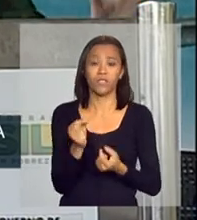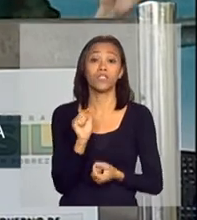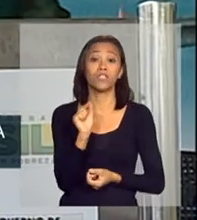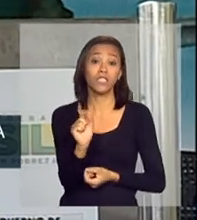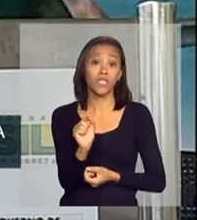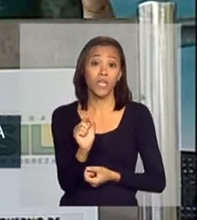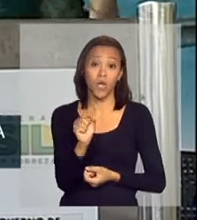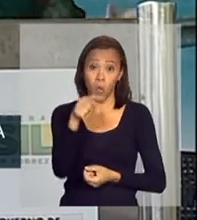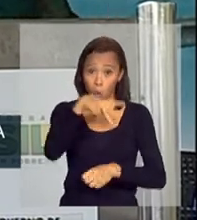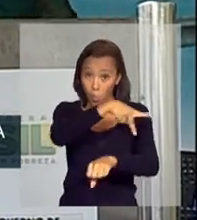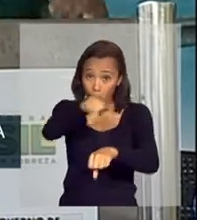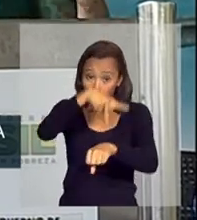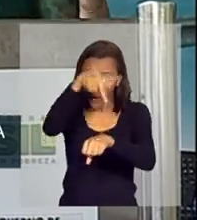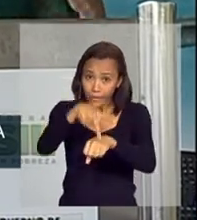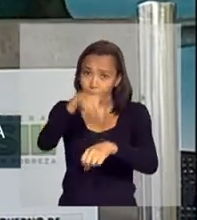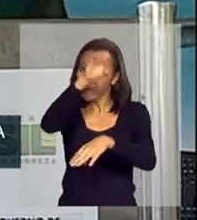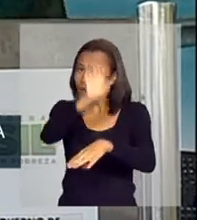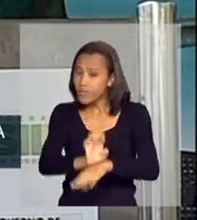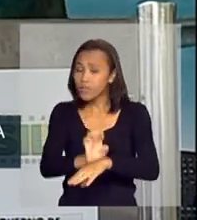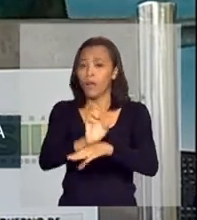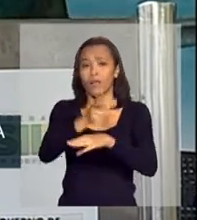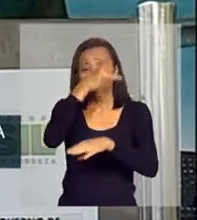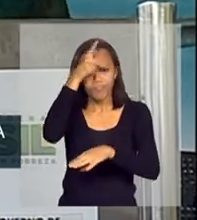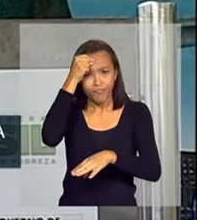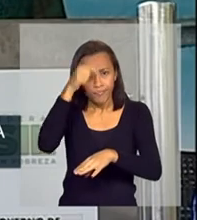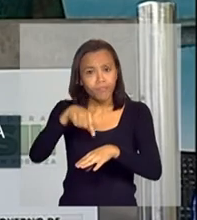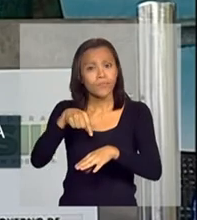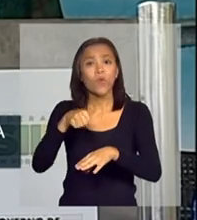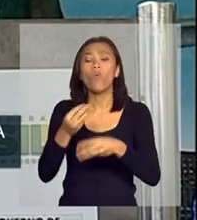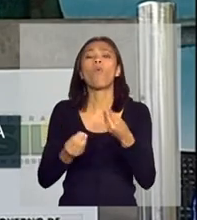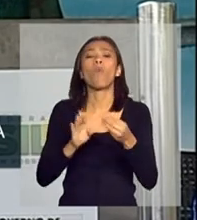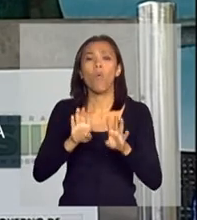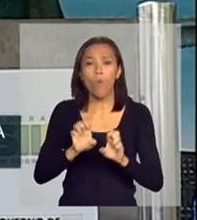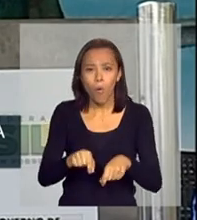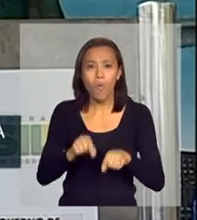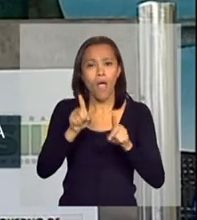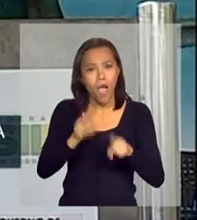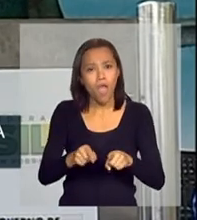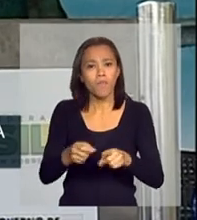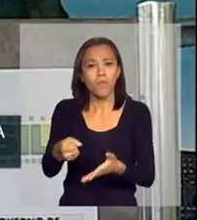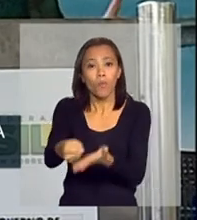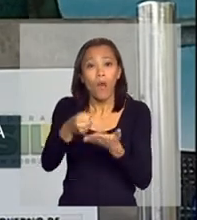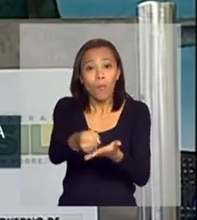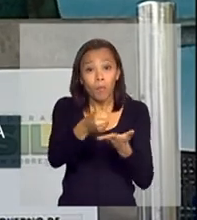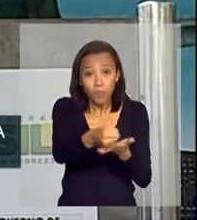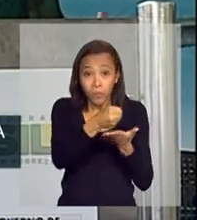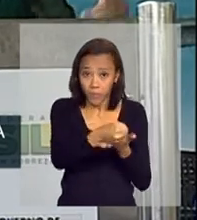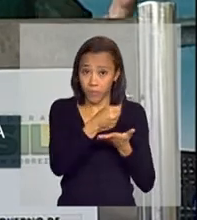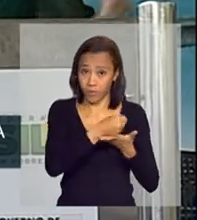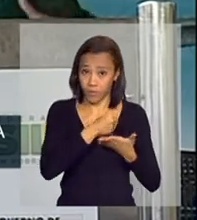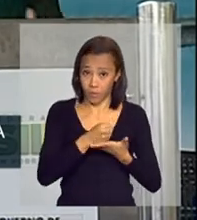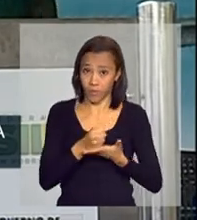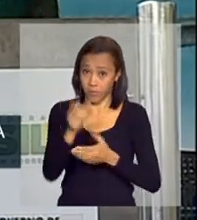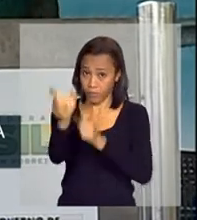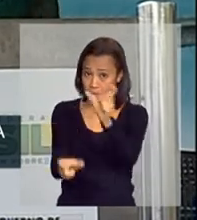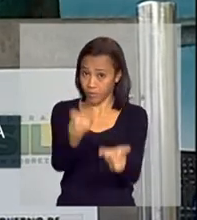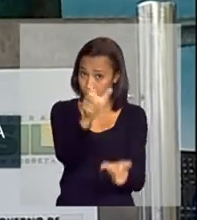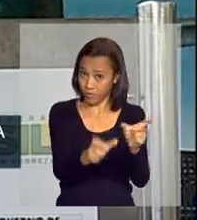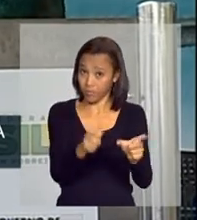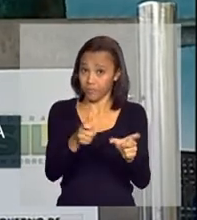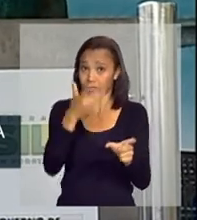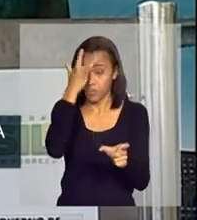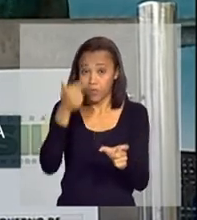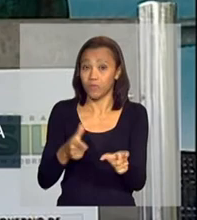um país, um estado, um município se faz pela contribuição daqueles que nos